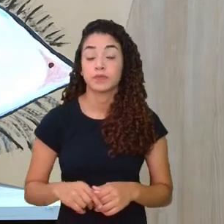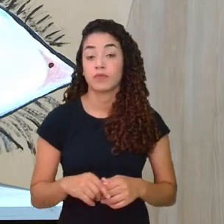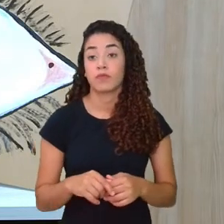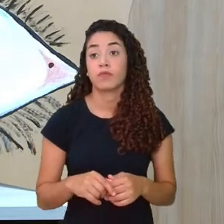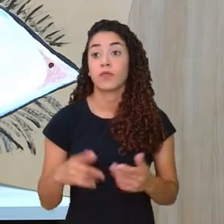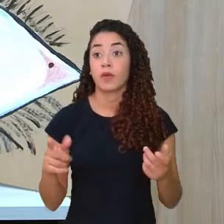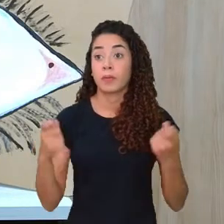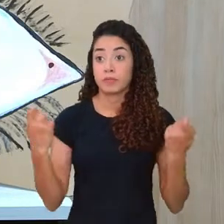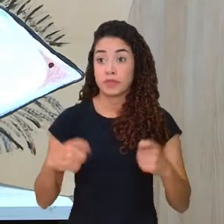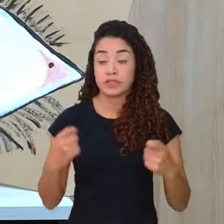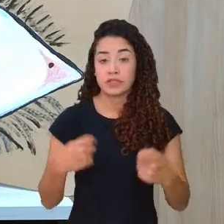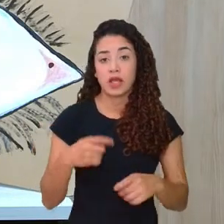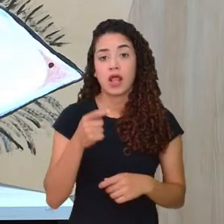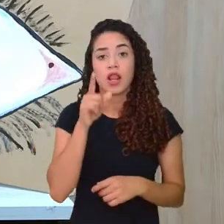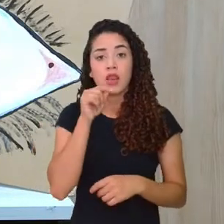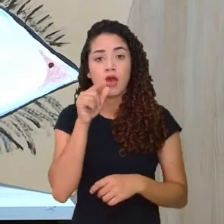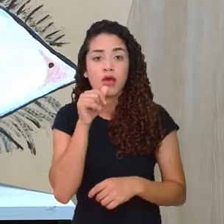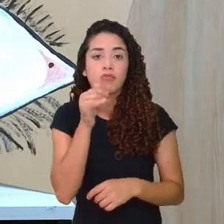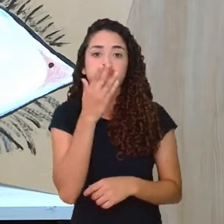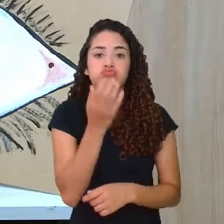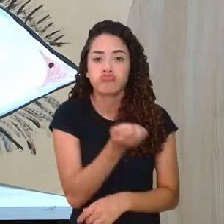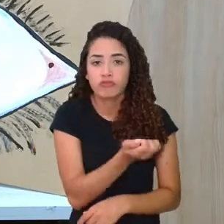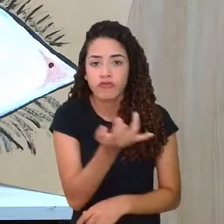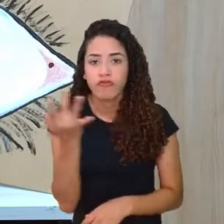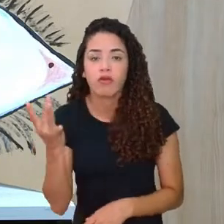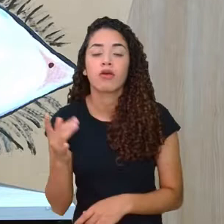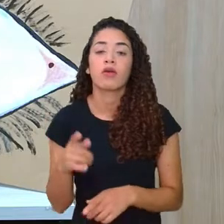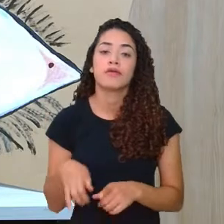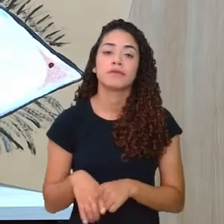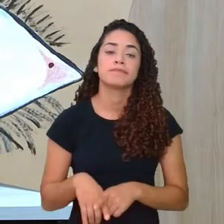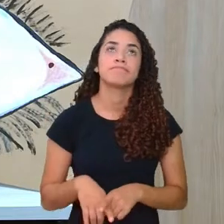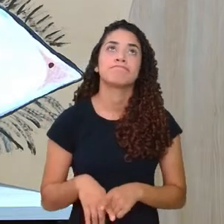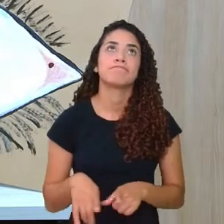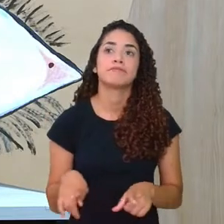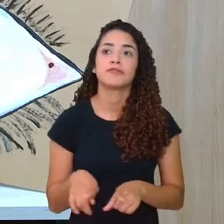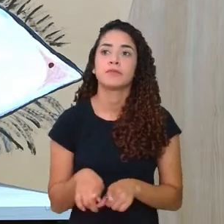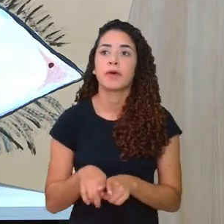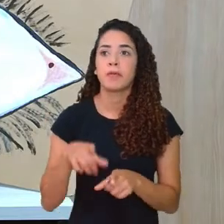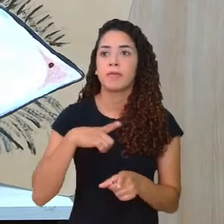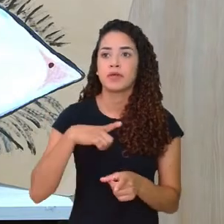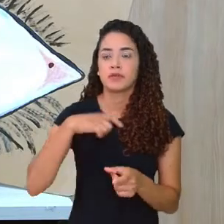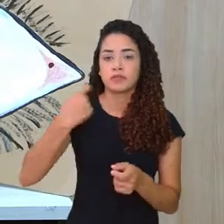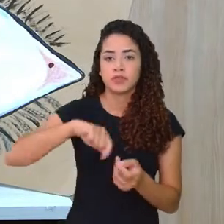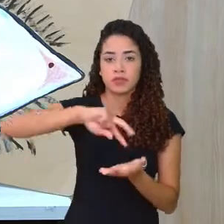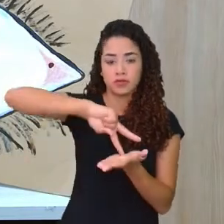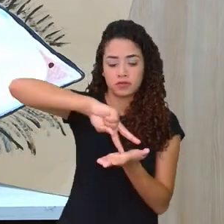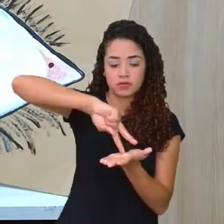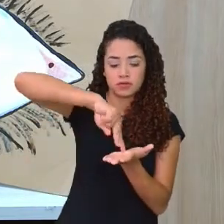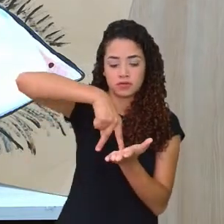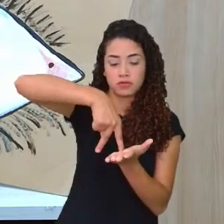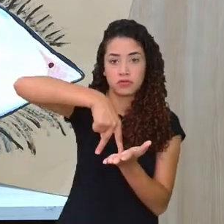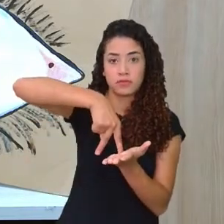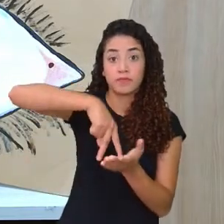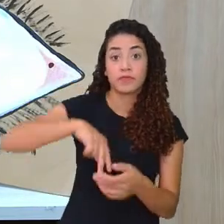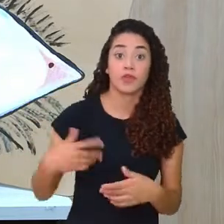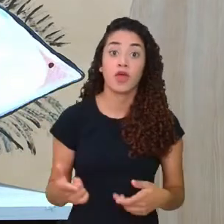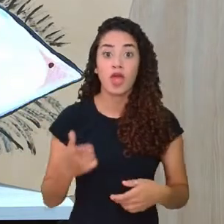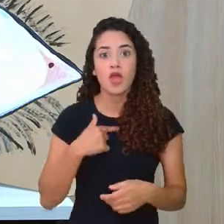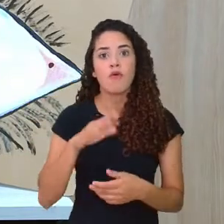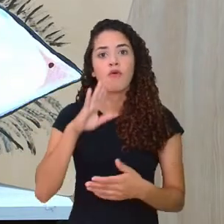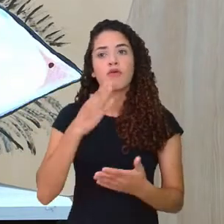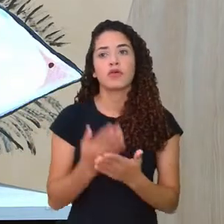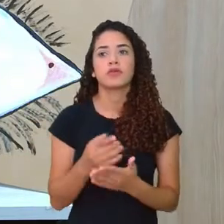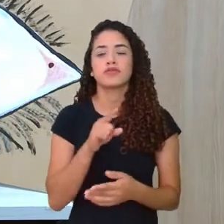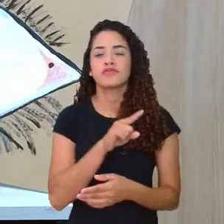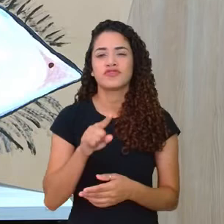Vai precisar de lápis de cor, né? E vai precisar também do compasso. Eu acredito que muitos de vocês receberam o